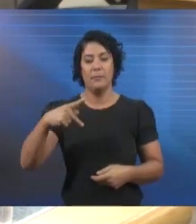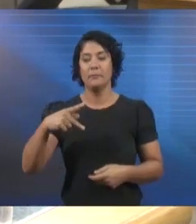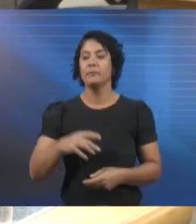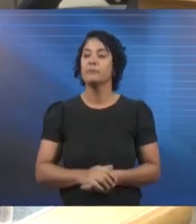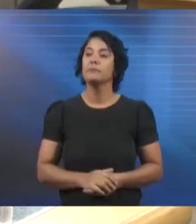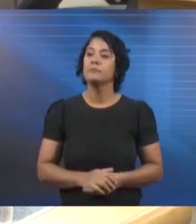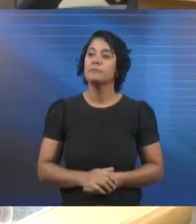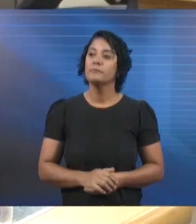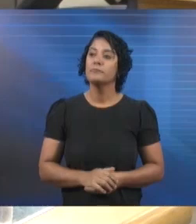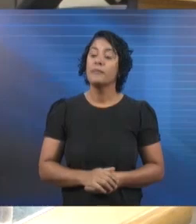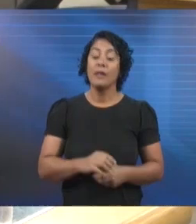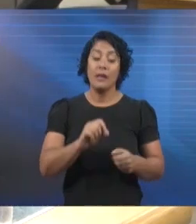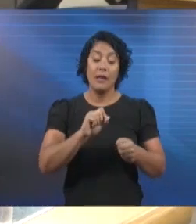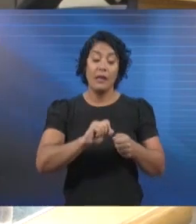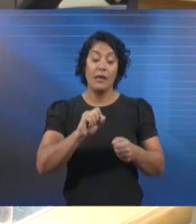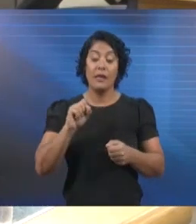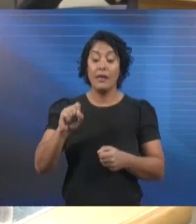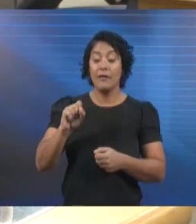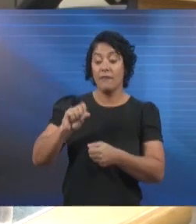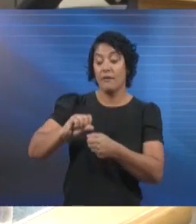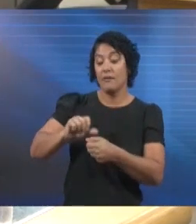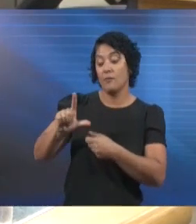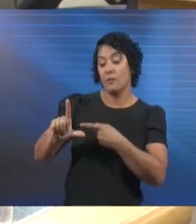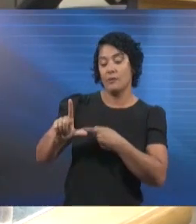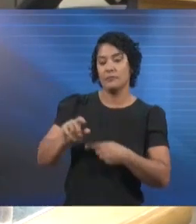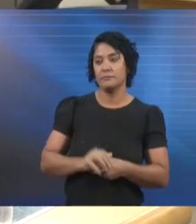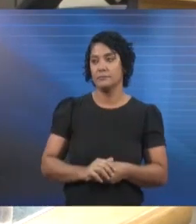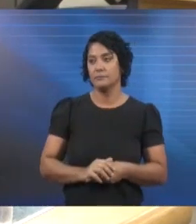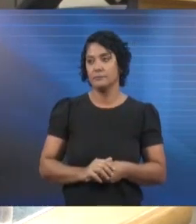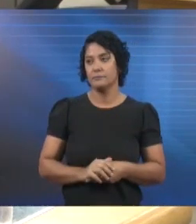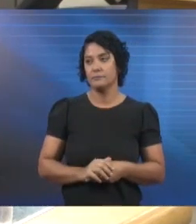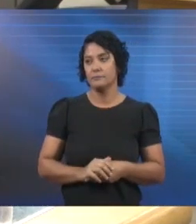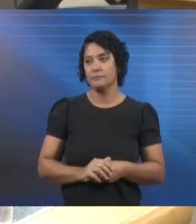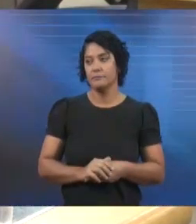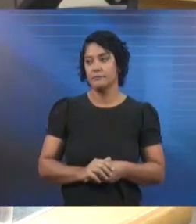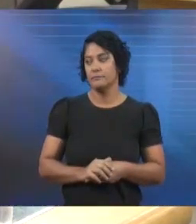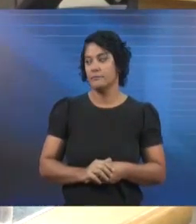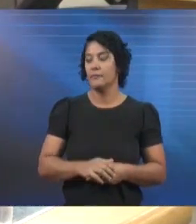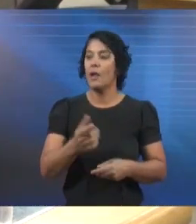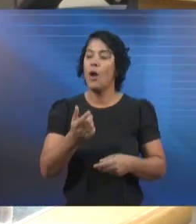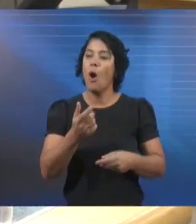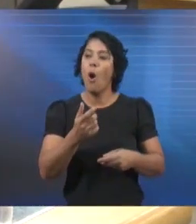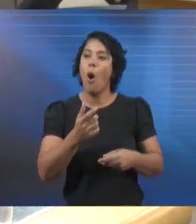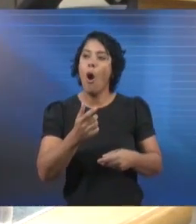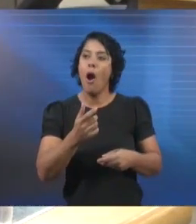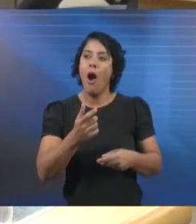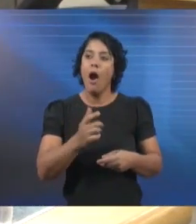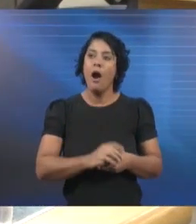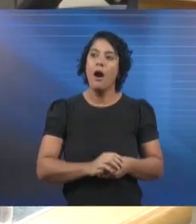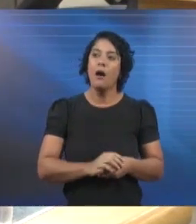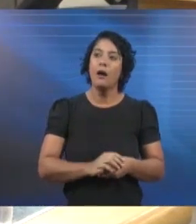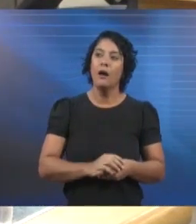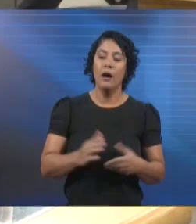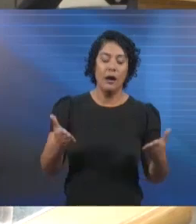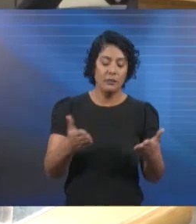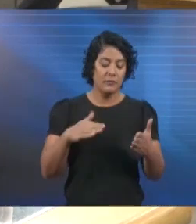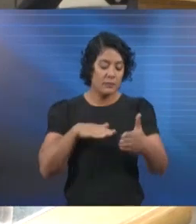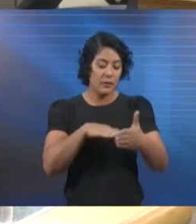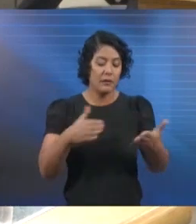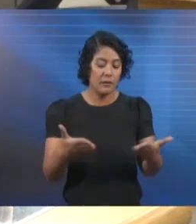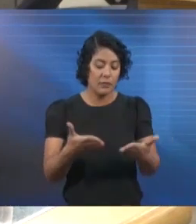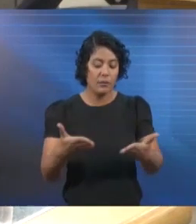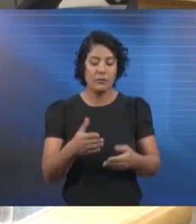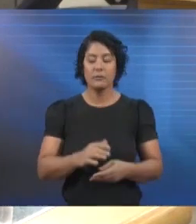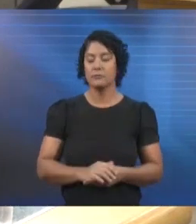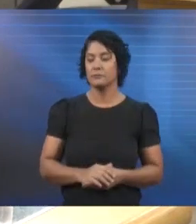especialmente Quem fez o l de acordo com as alíquotas estimadas até agora pelo